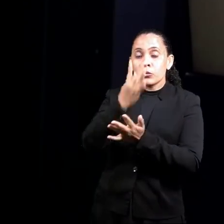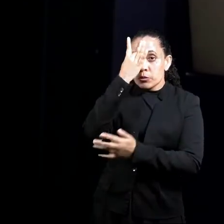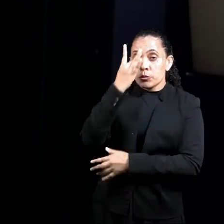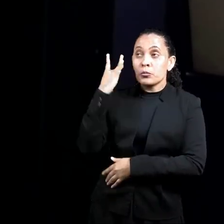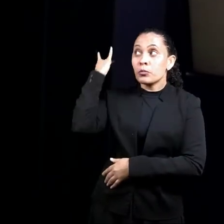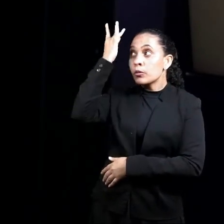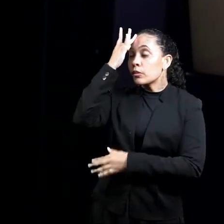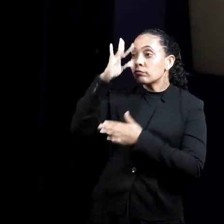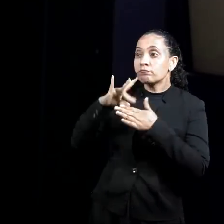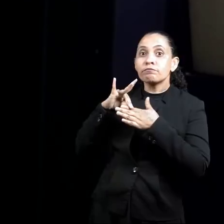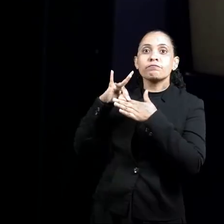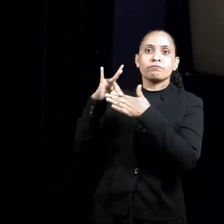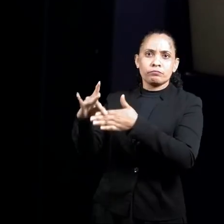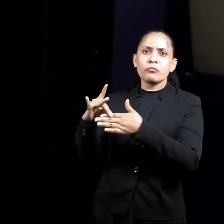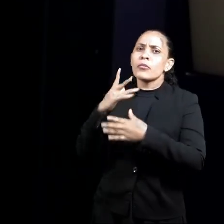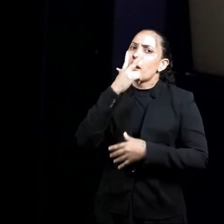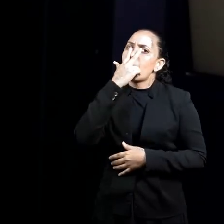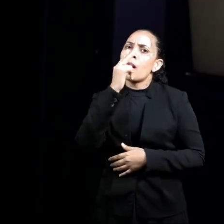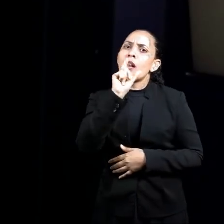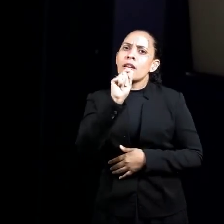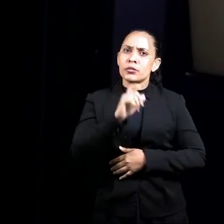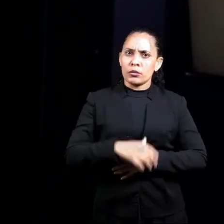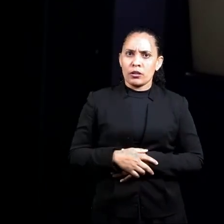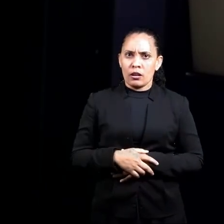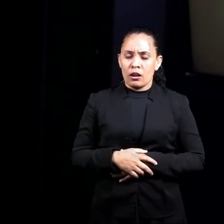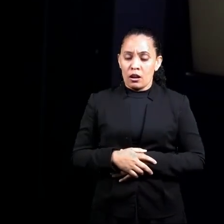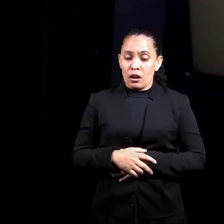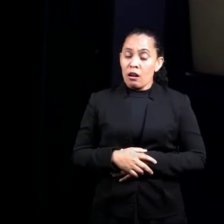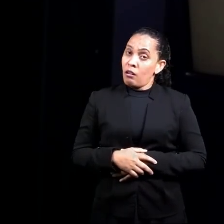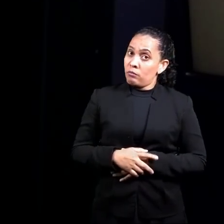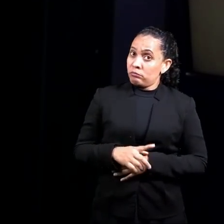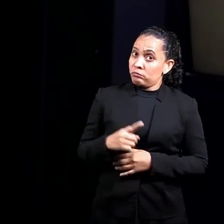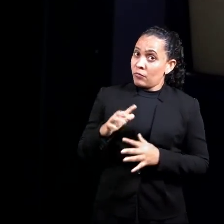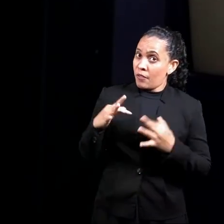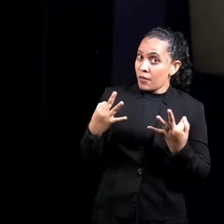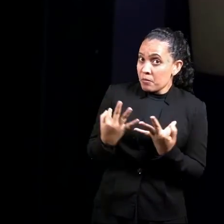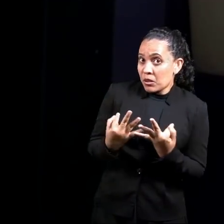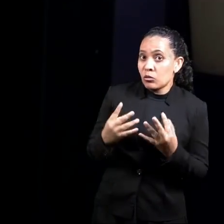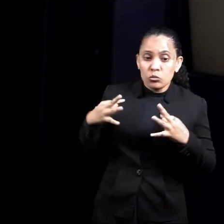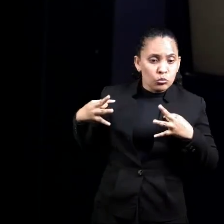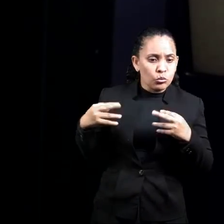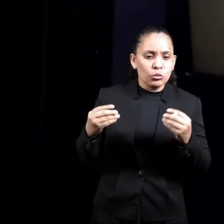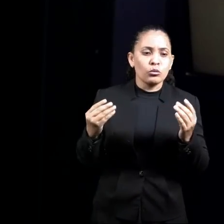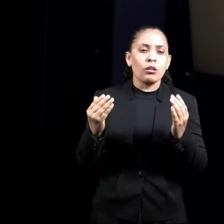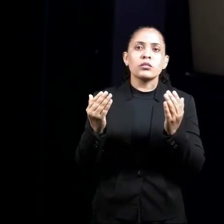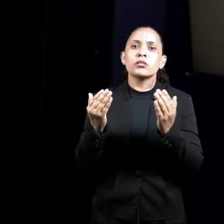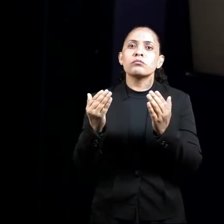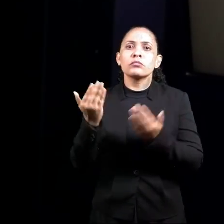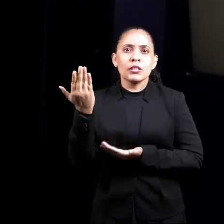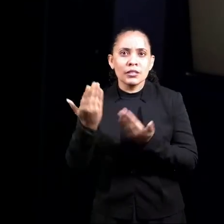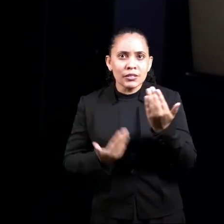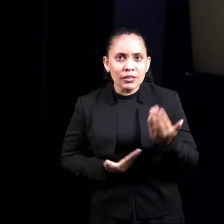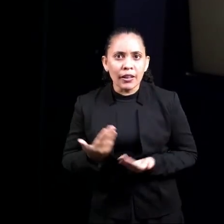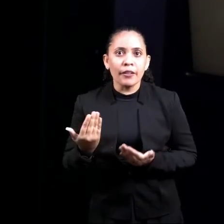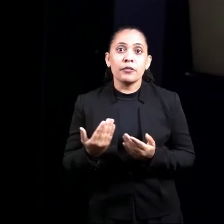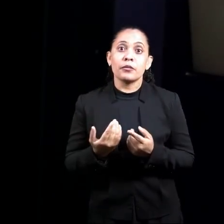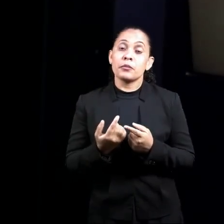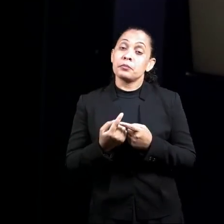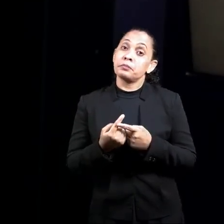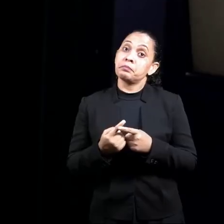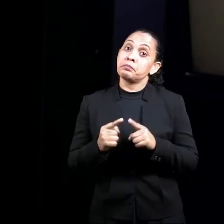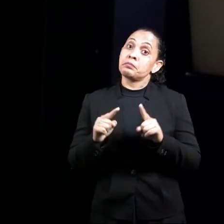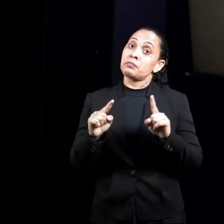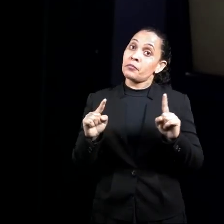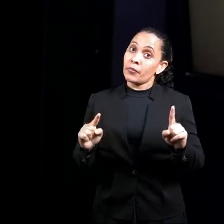Santo, entendeu? Então são parentes, todo mundo é cristão, mas você tem um cristão ideológico,